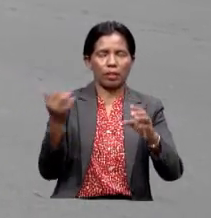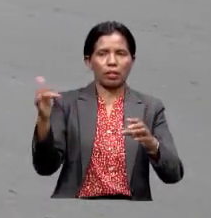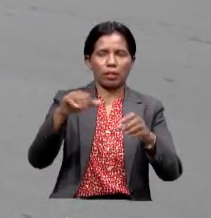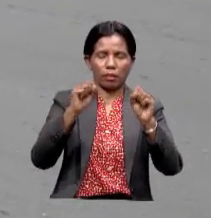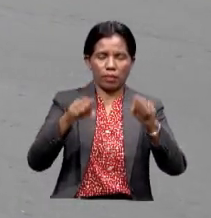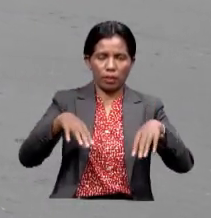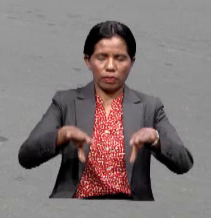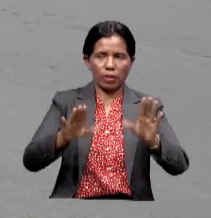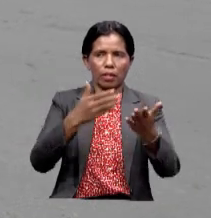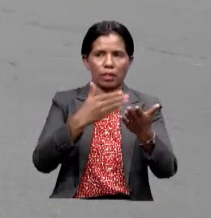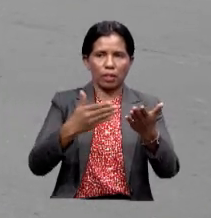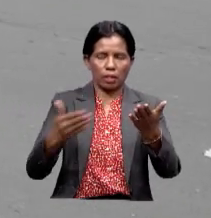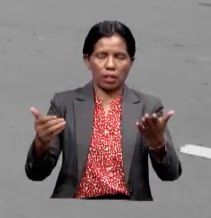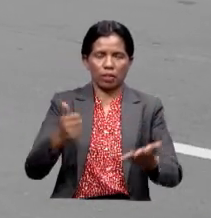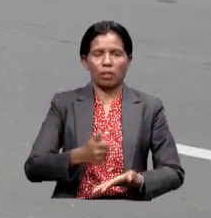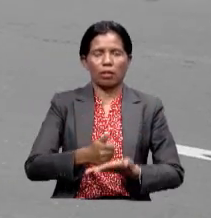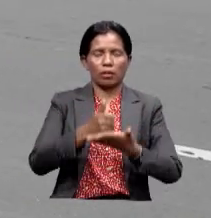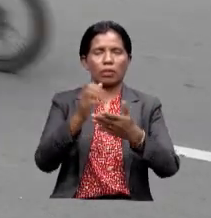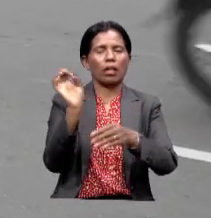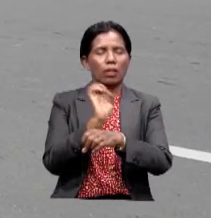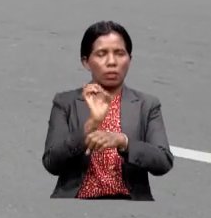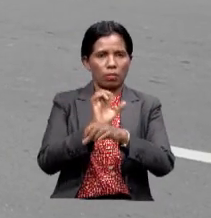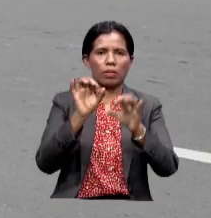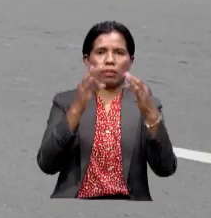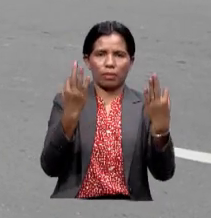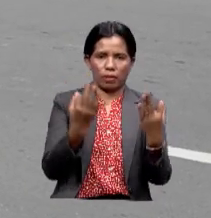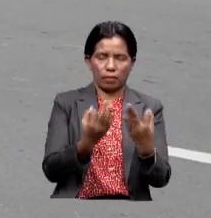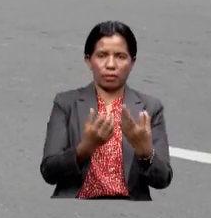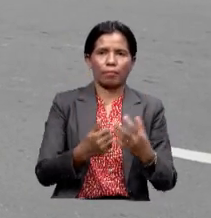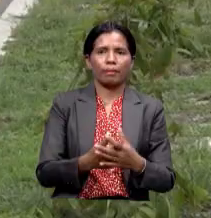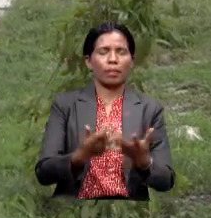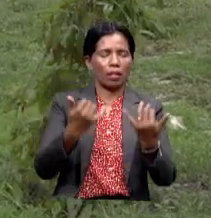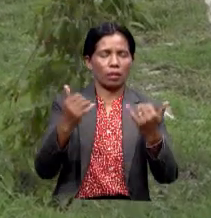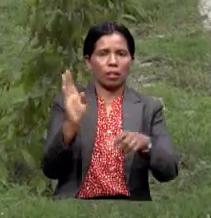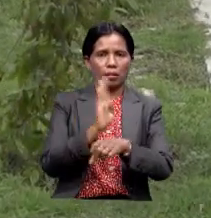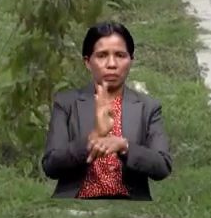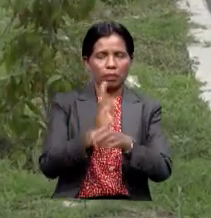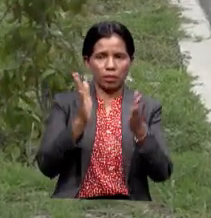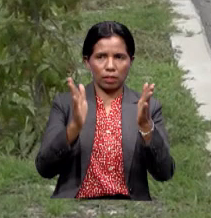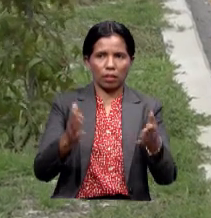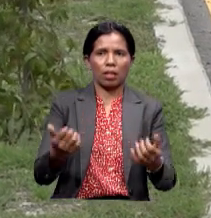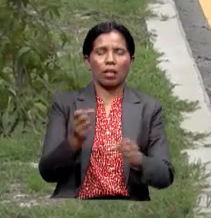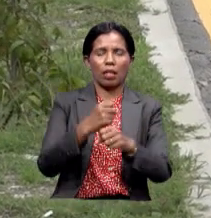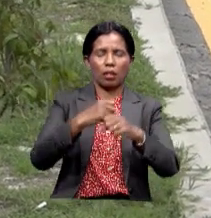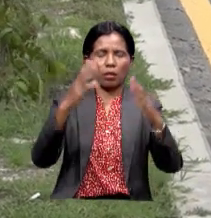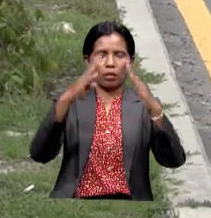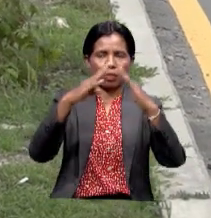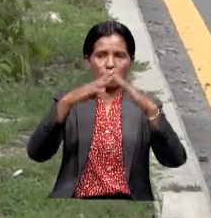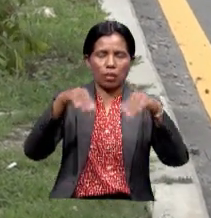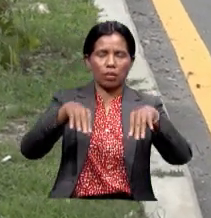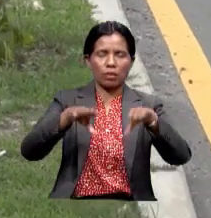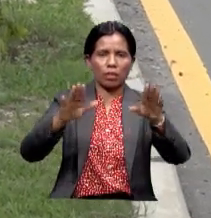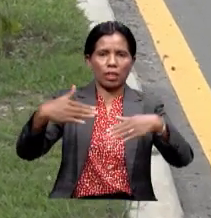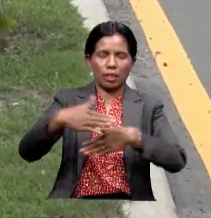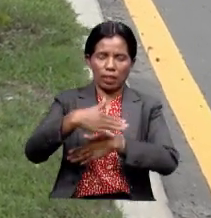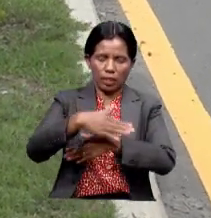bele fansa san, hudi sustenta economia familia. De daune negociante sira ha hu construi baraka no fan ikan e estrada